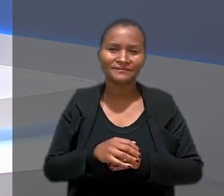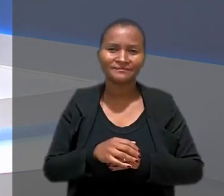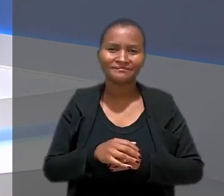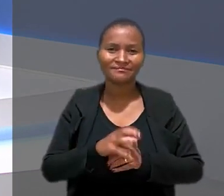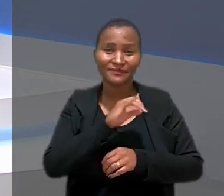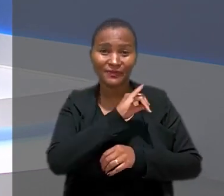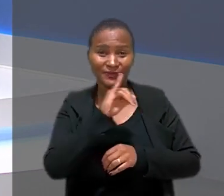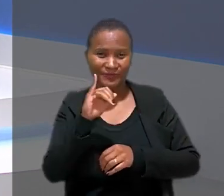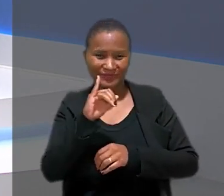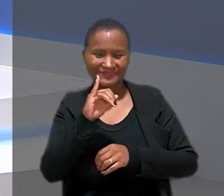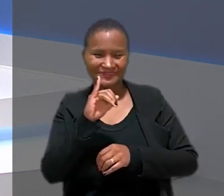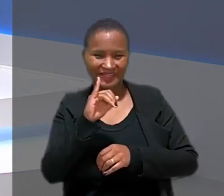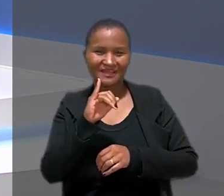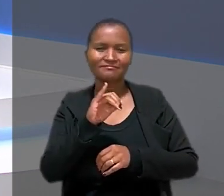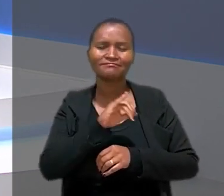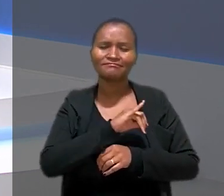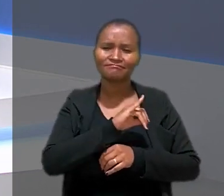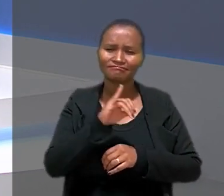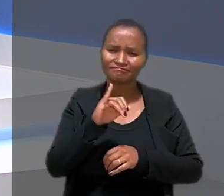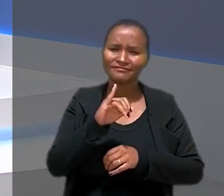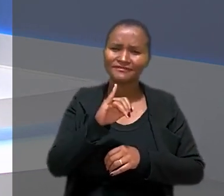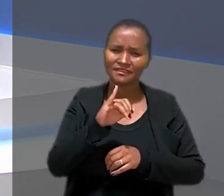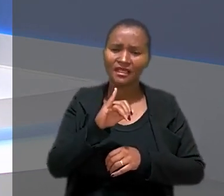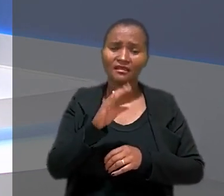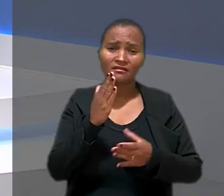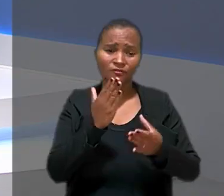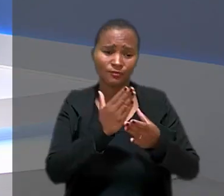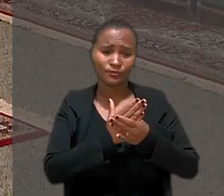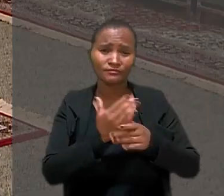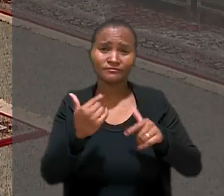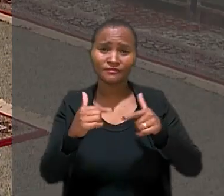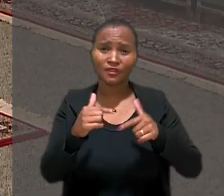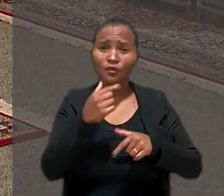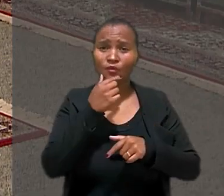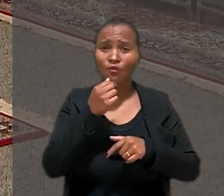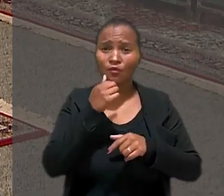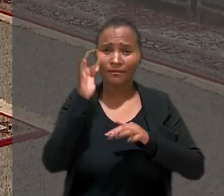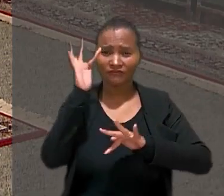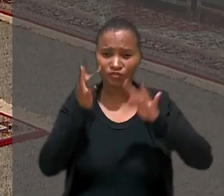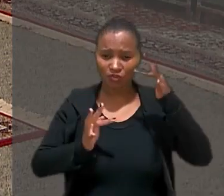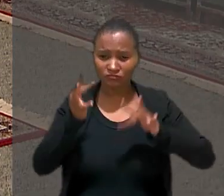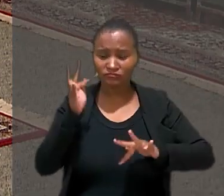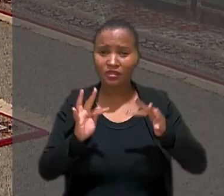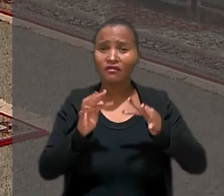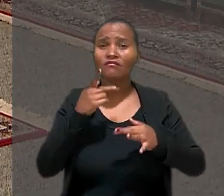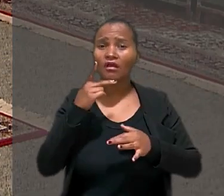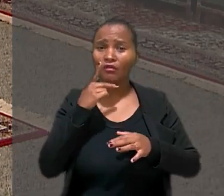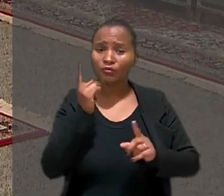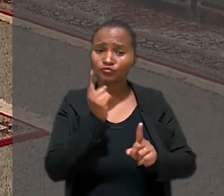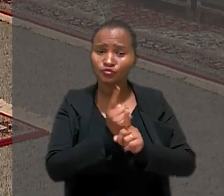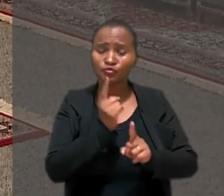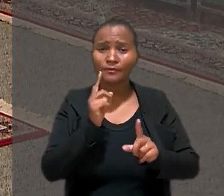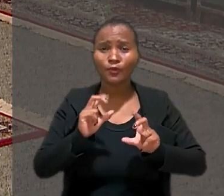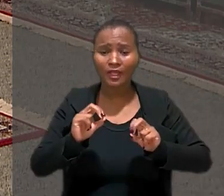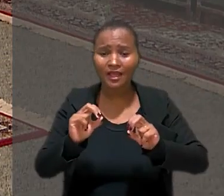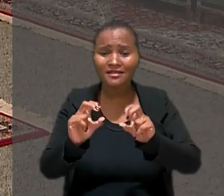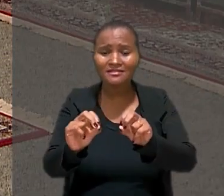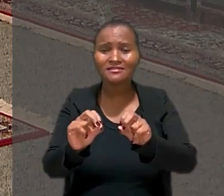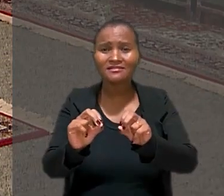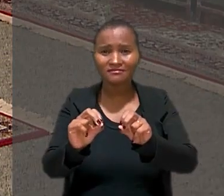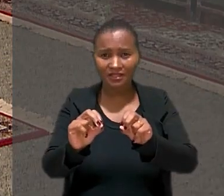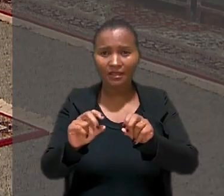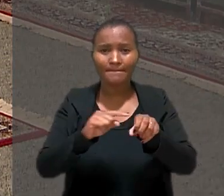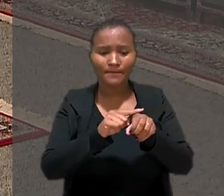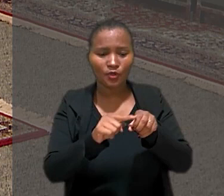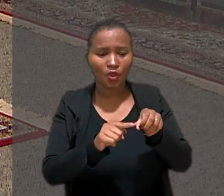Michele. Olá, Luana. Oi, Anderson. Na ação trabalhista, o fisiologista diz que foi diagnosticado com